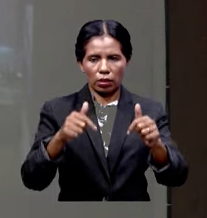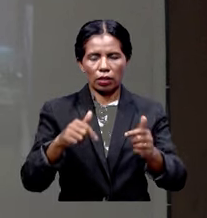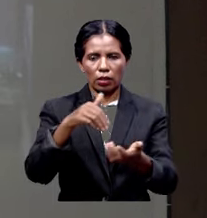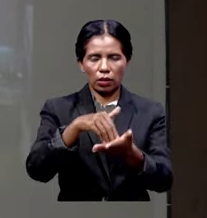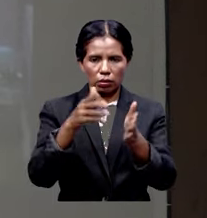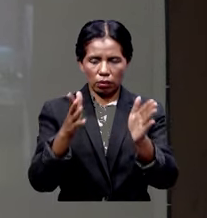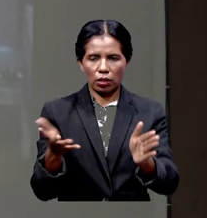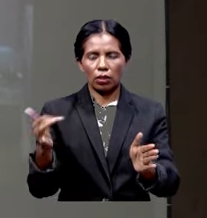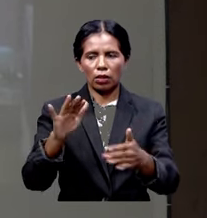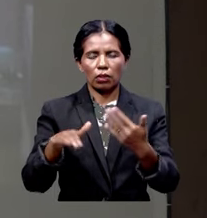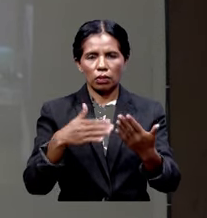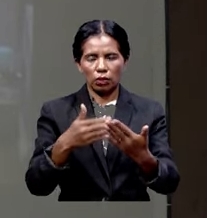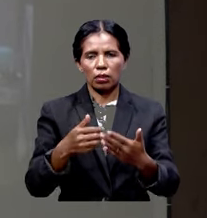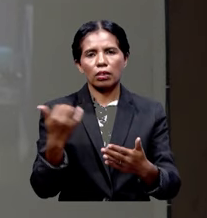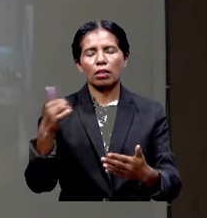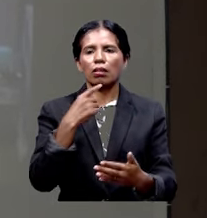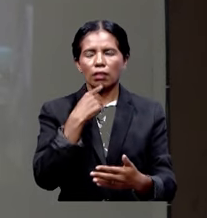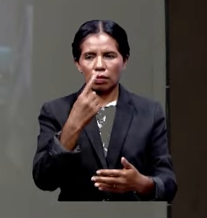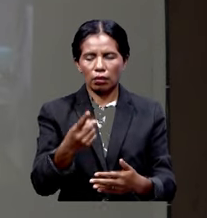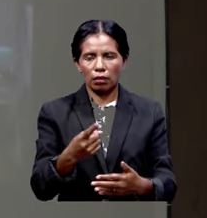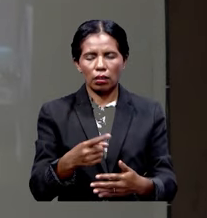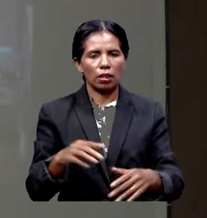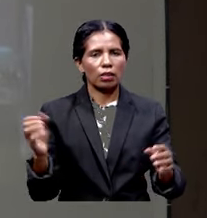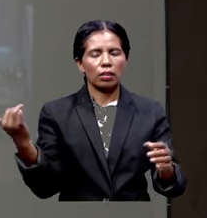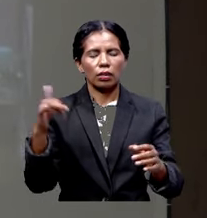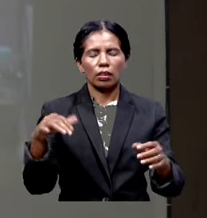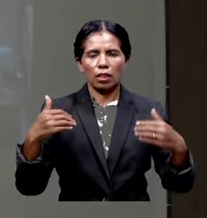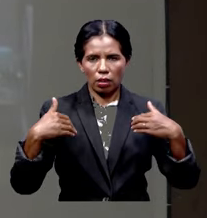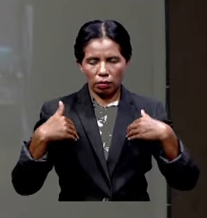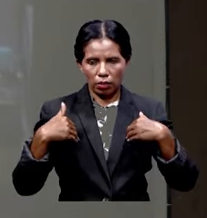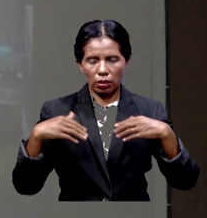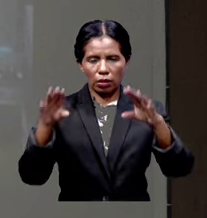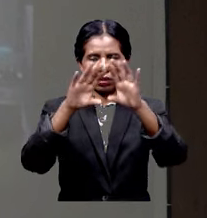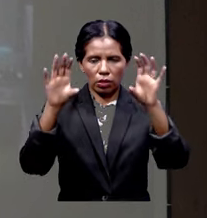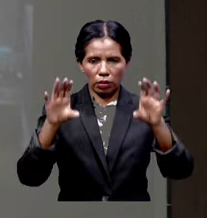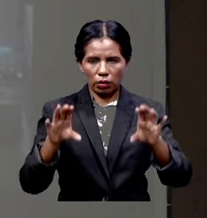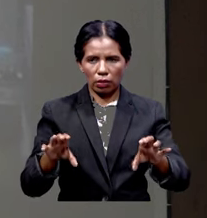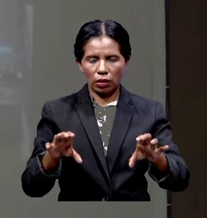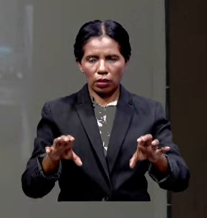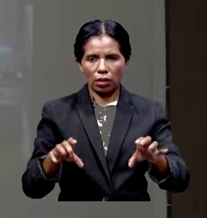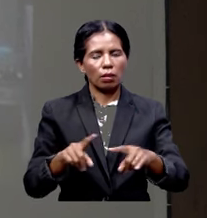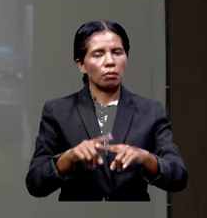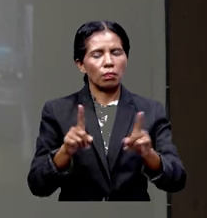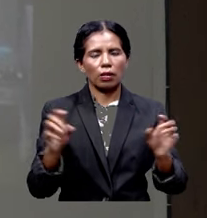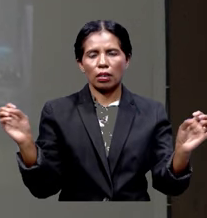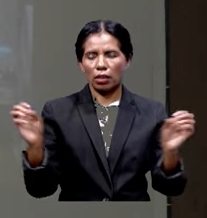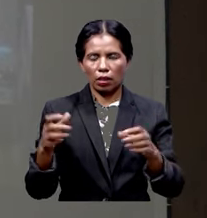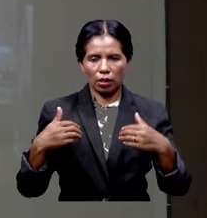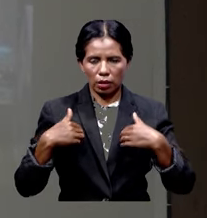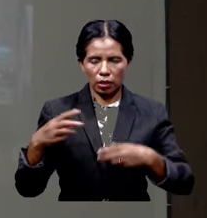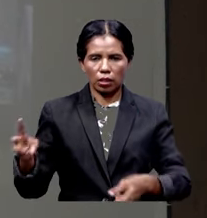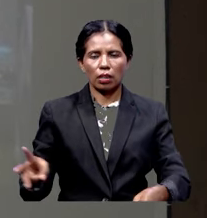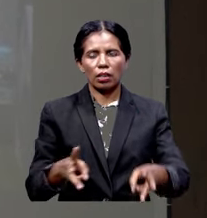será consciente, cata mesmo será cairona, certificado, mai bela ija dalan atu